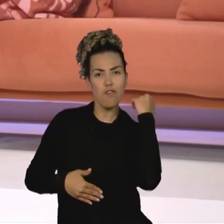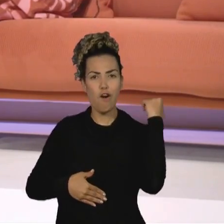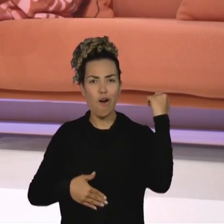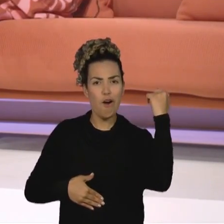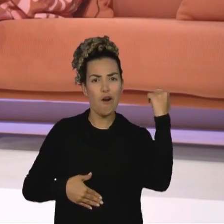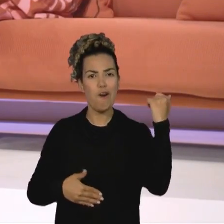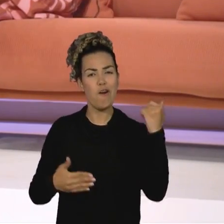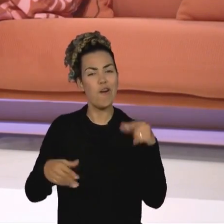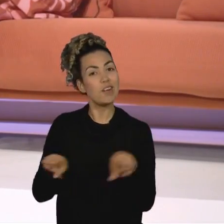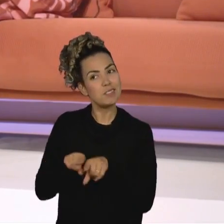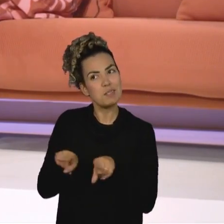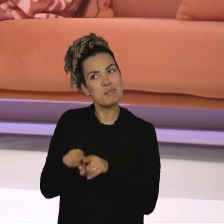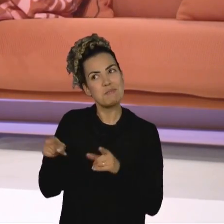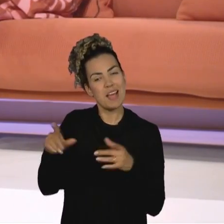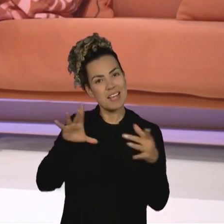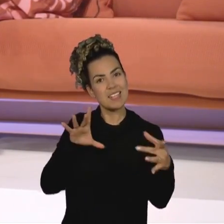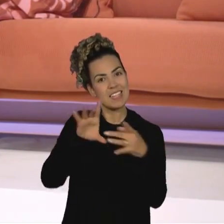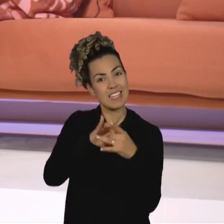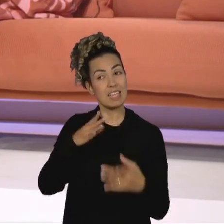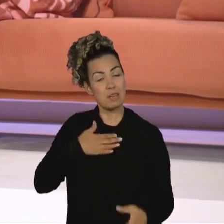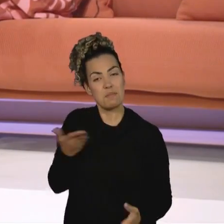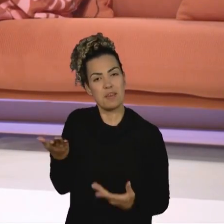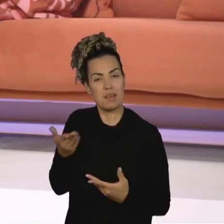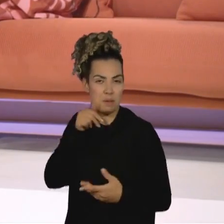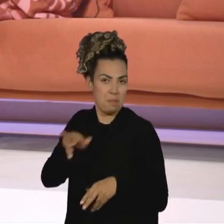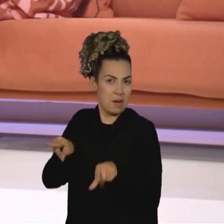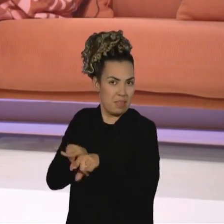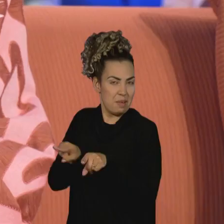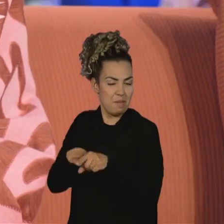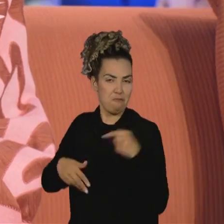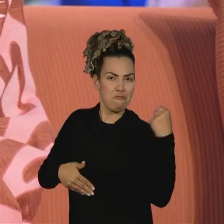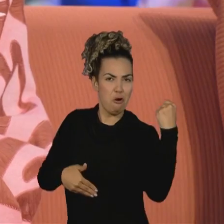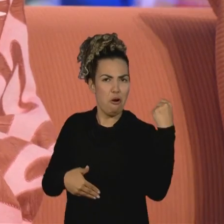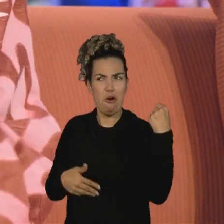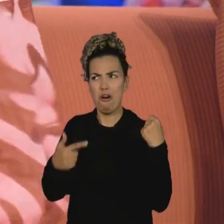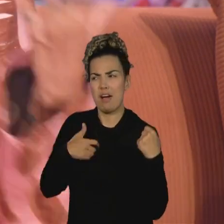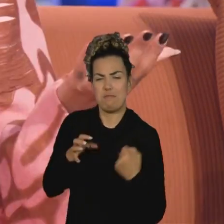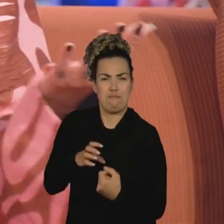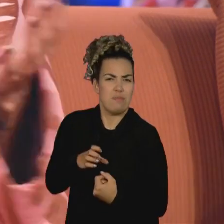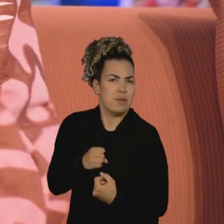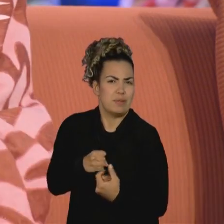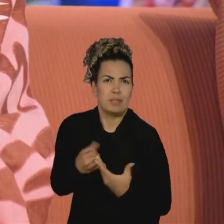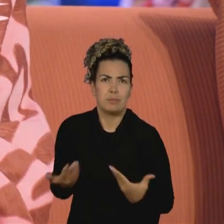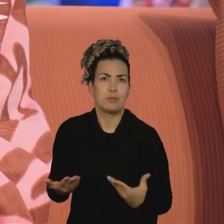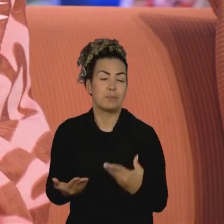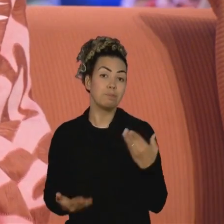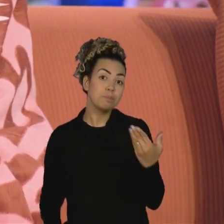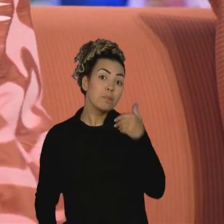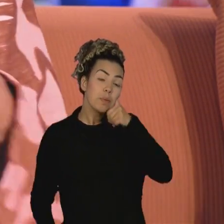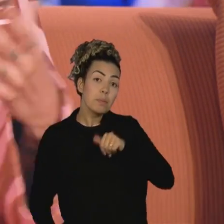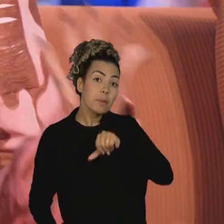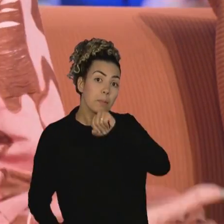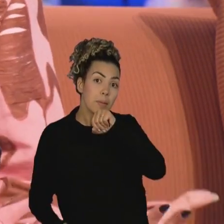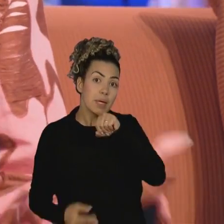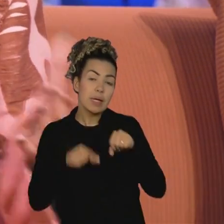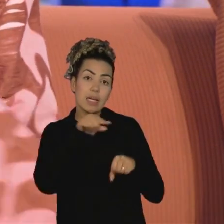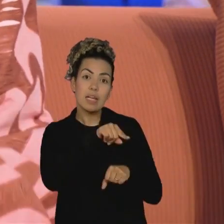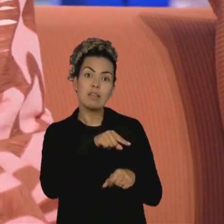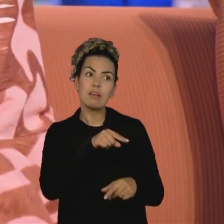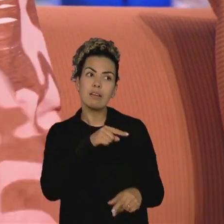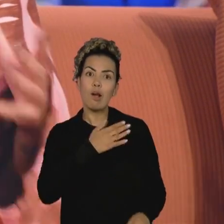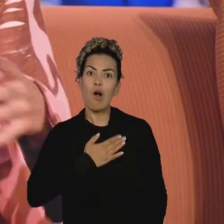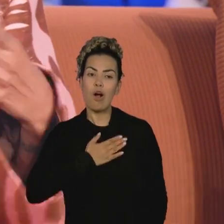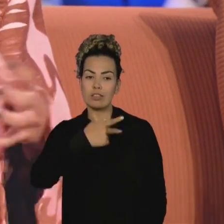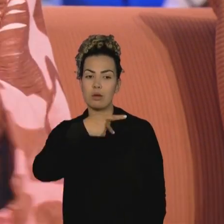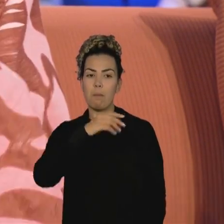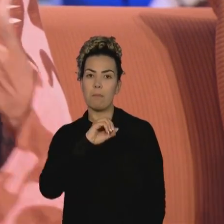muito também uma veia, assim, forrozeira, que sou apaixonada, né? E a minha mãe, ela me apresentou muito do pop.